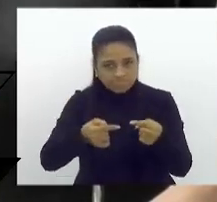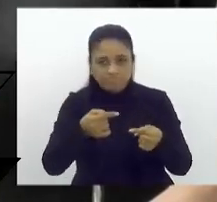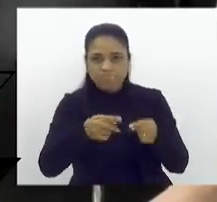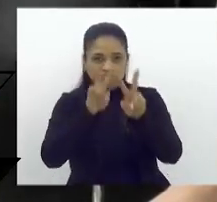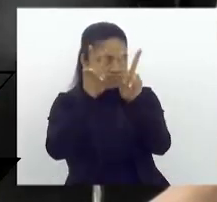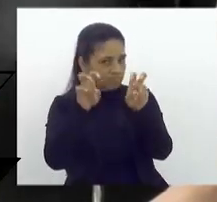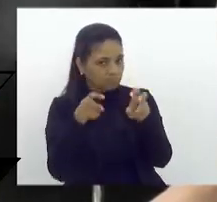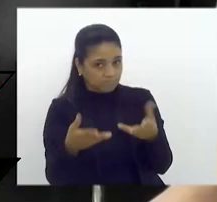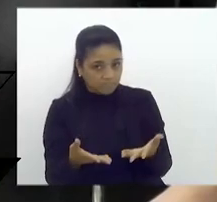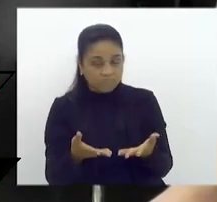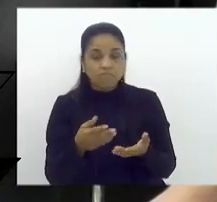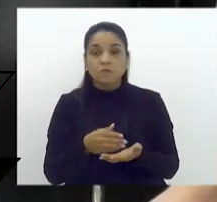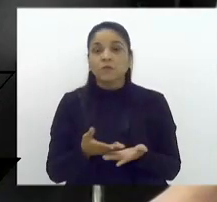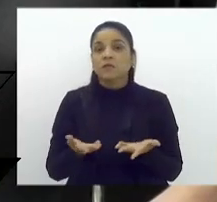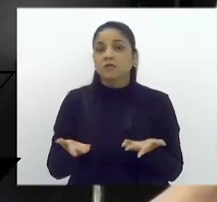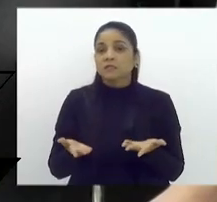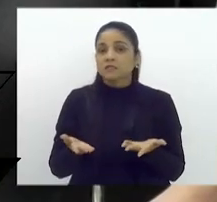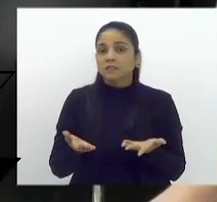Felizmente,